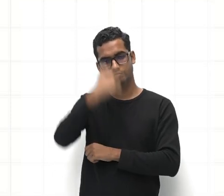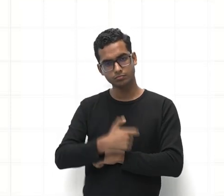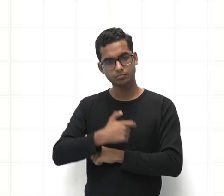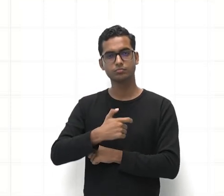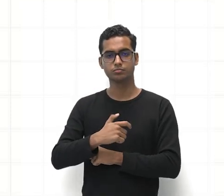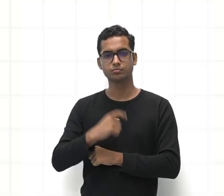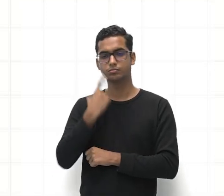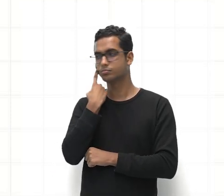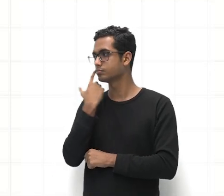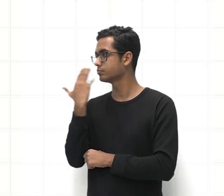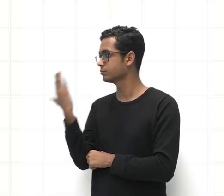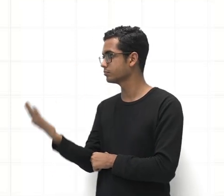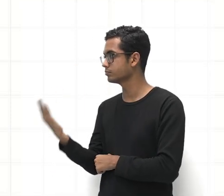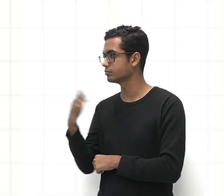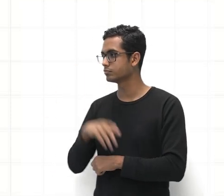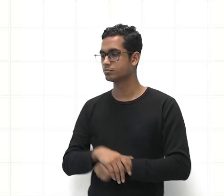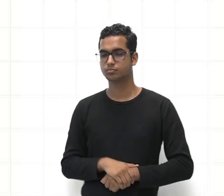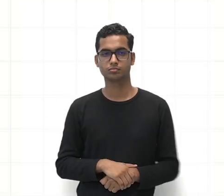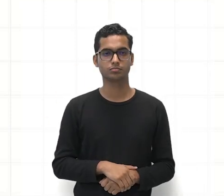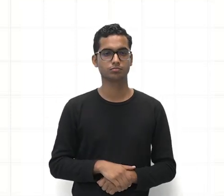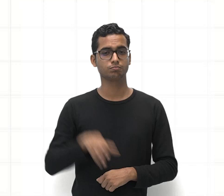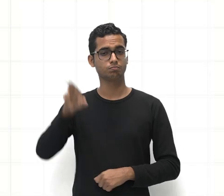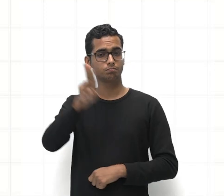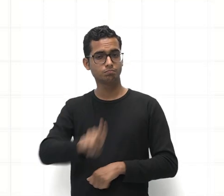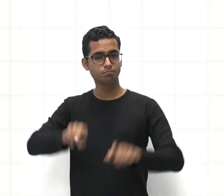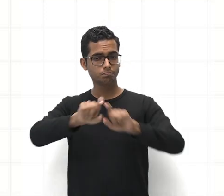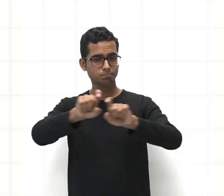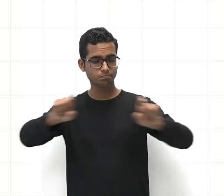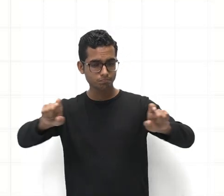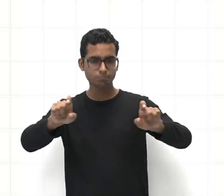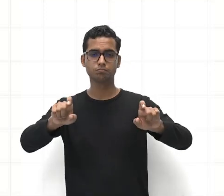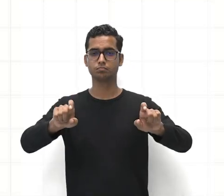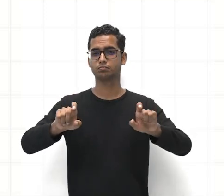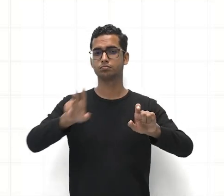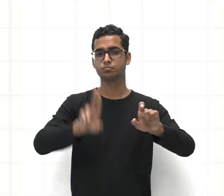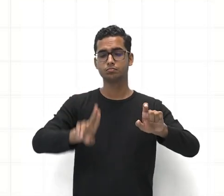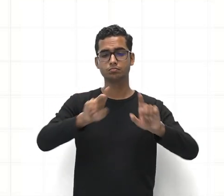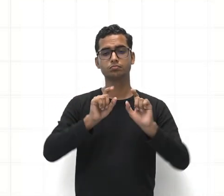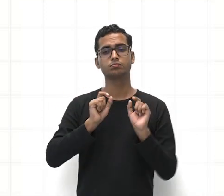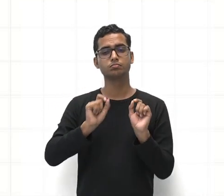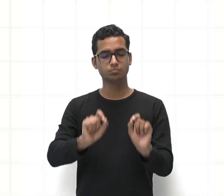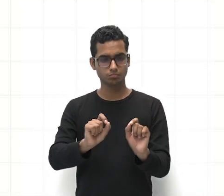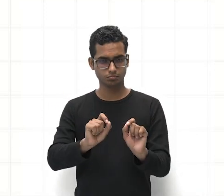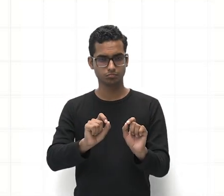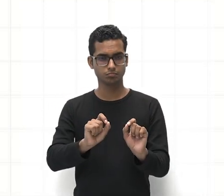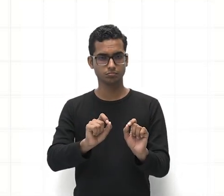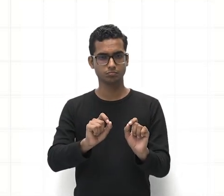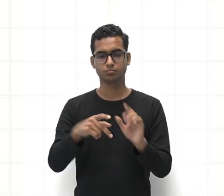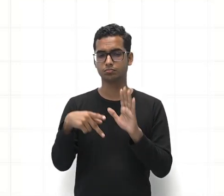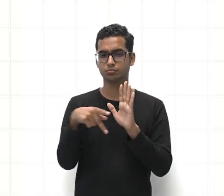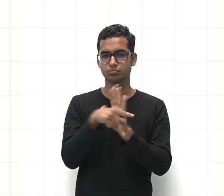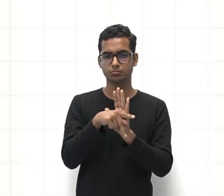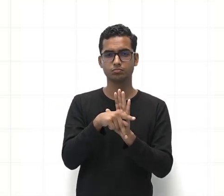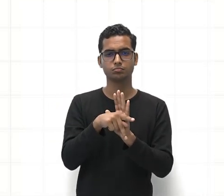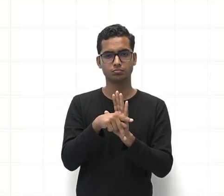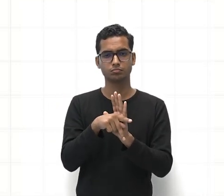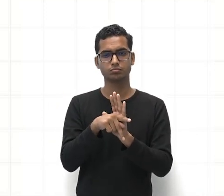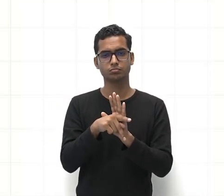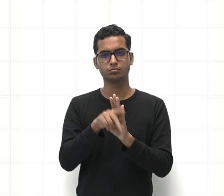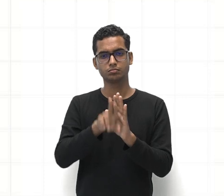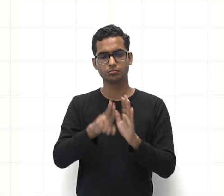vos fala, usar uma forma, né, de fração centesimal. Então, os 2% passou a ser